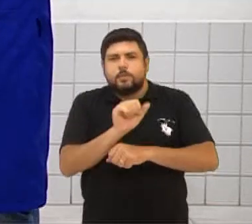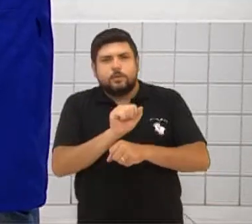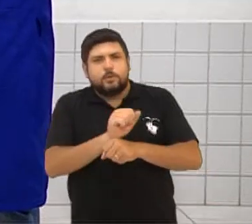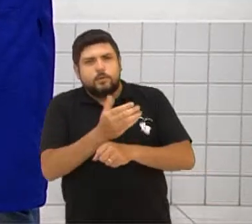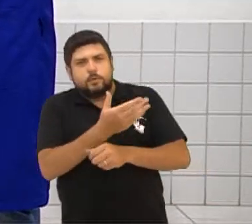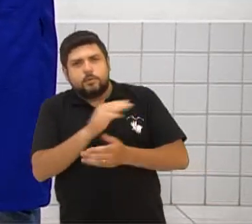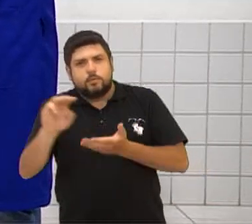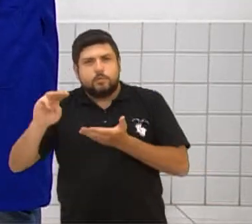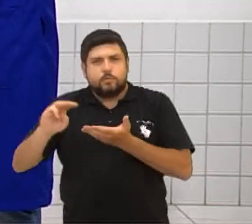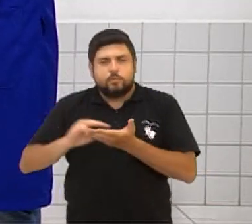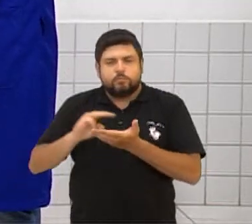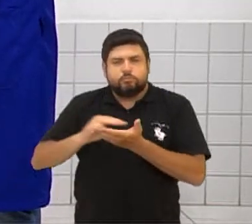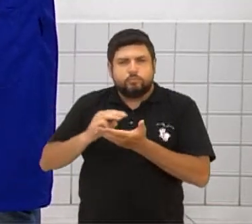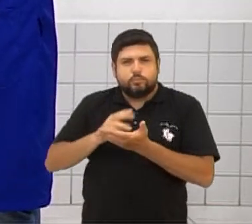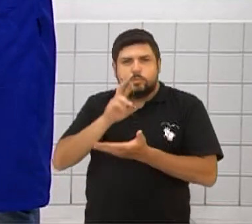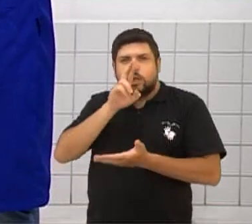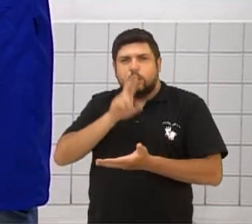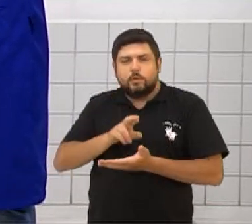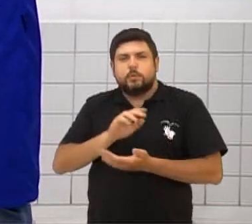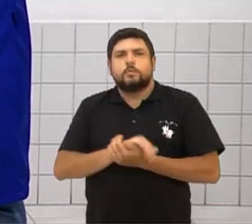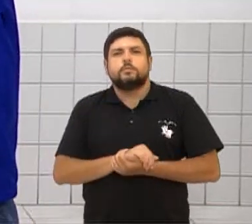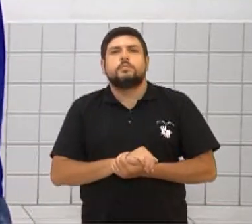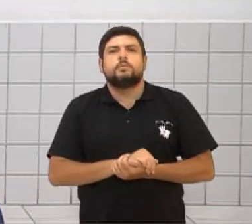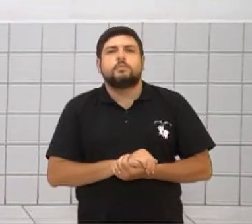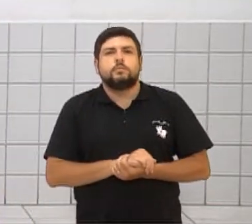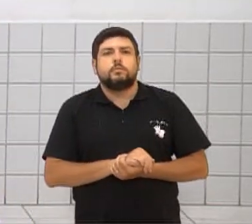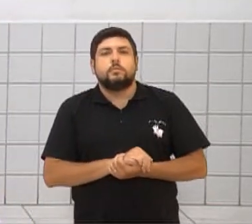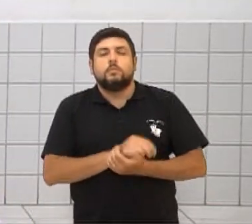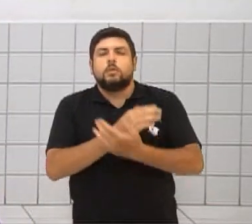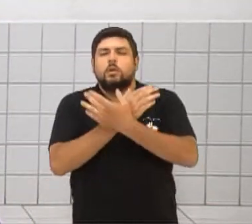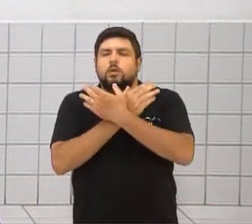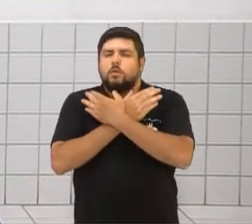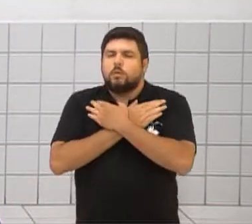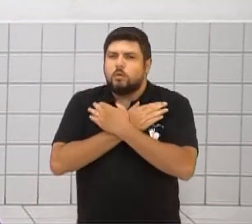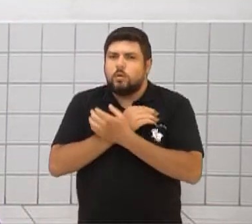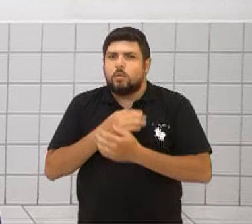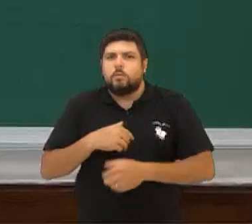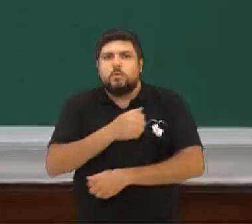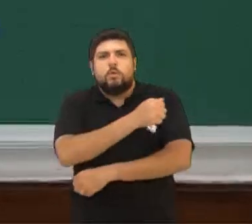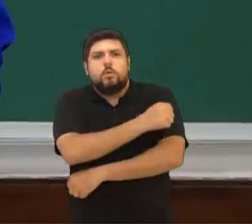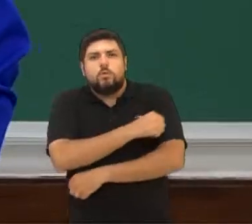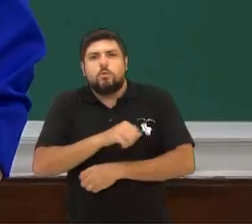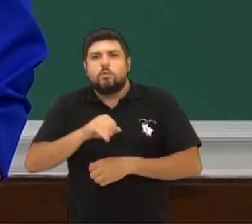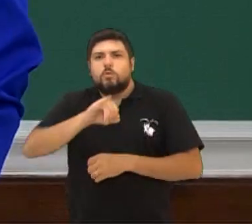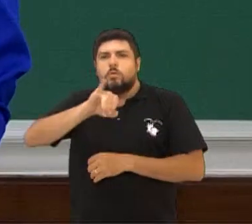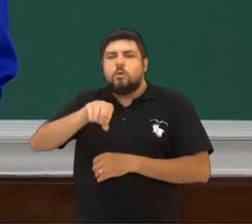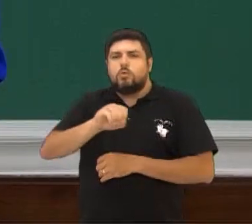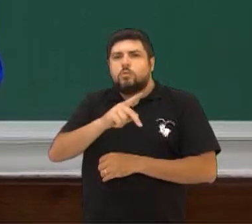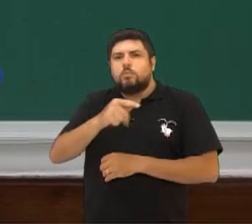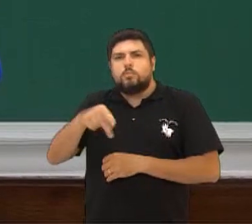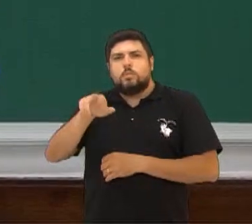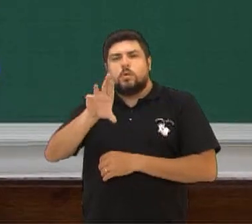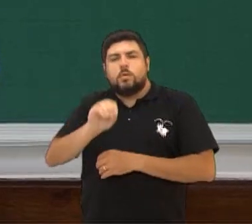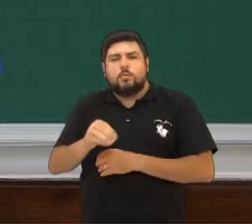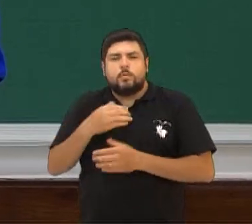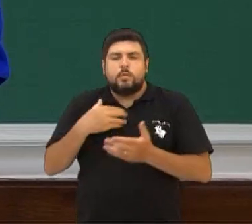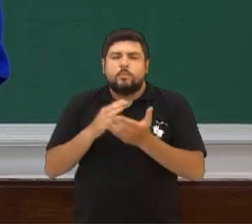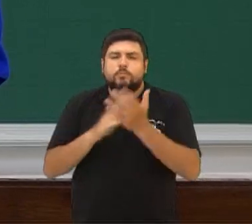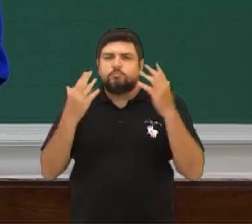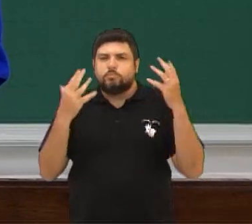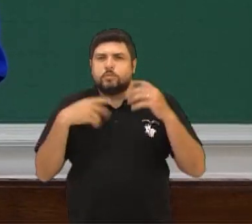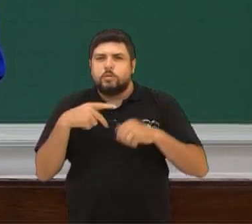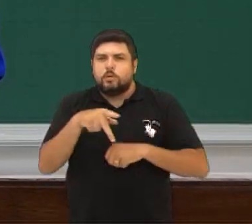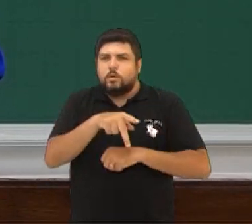galerinha. Então, quero mandar um abraço aqui para o aluno João Pedro. Parabéns, professores, estão me ajudando muito nesse